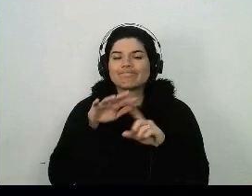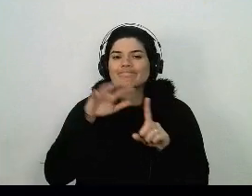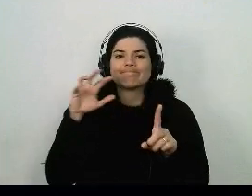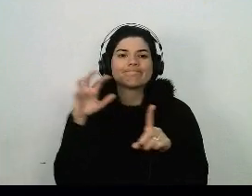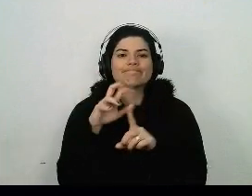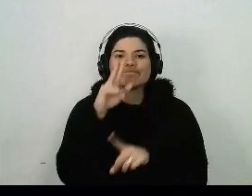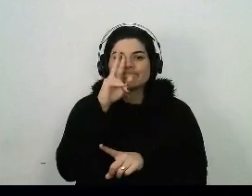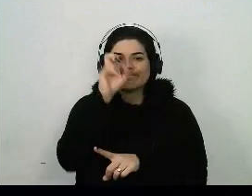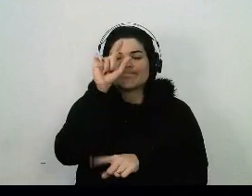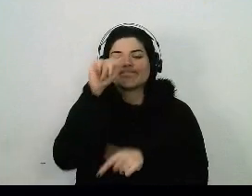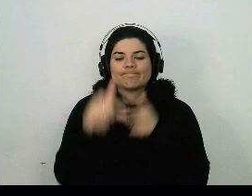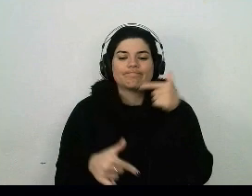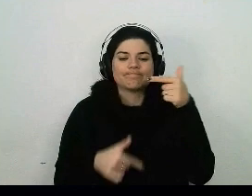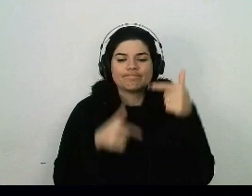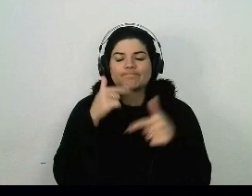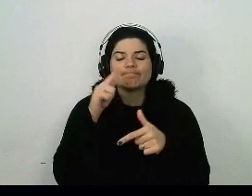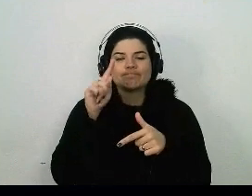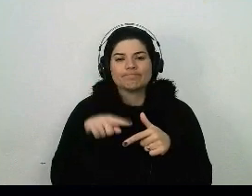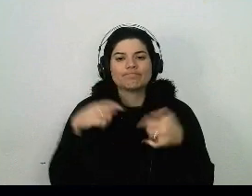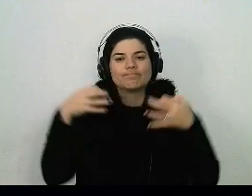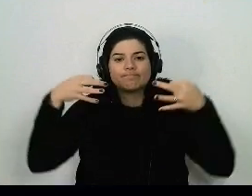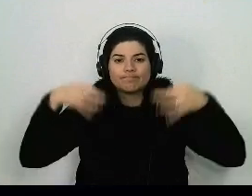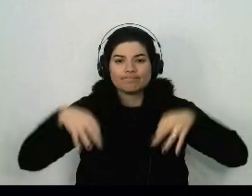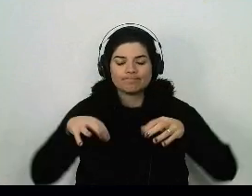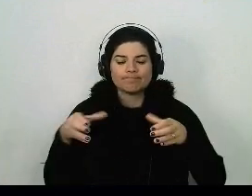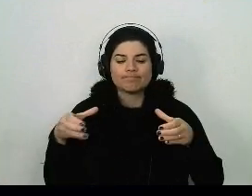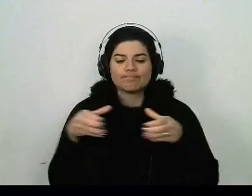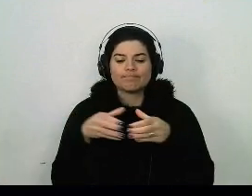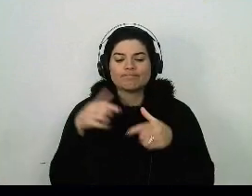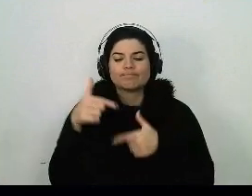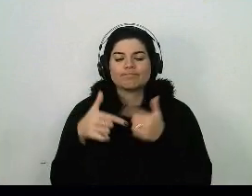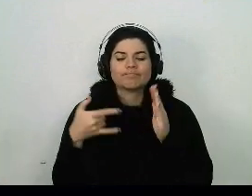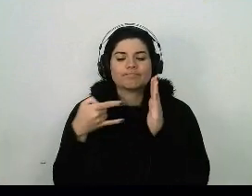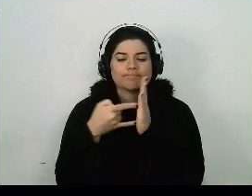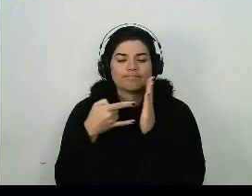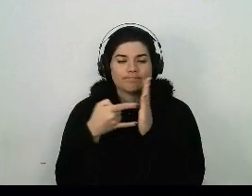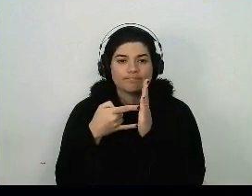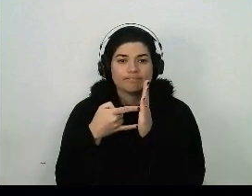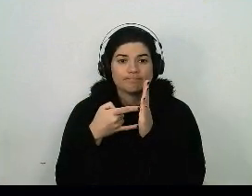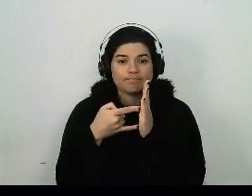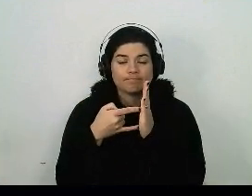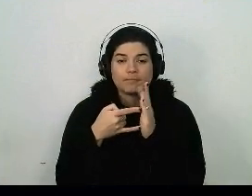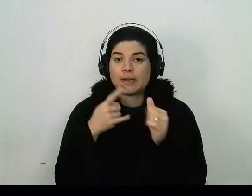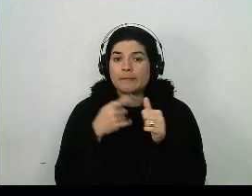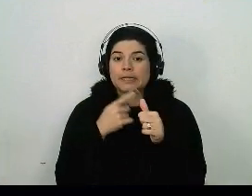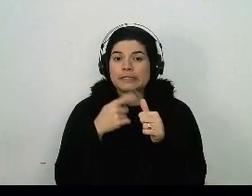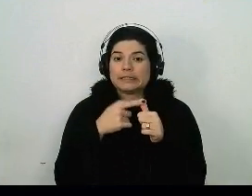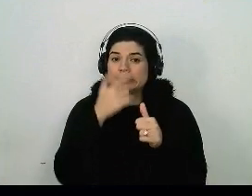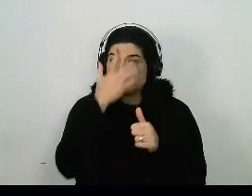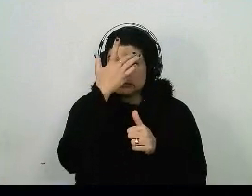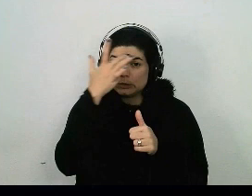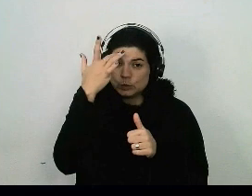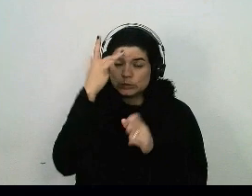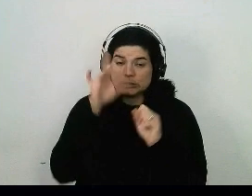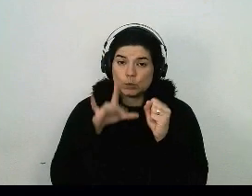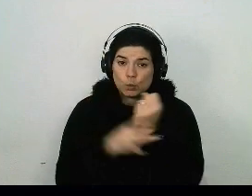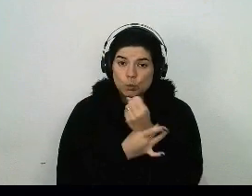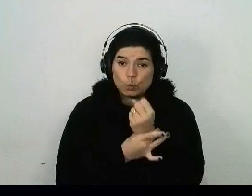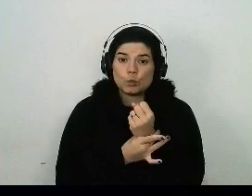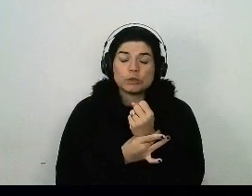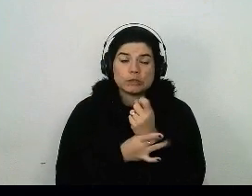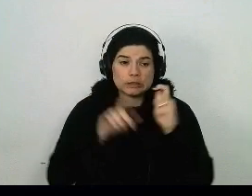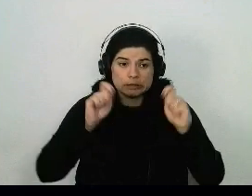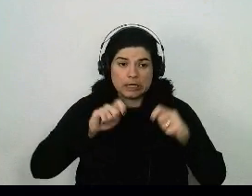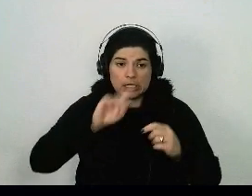na produtividade na eficácia de uma equipe de desenvolvimento a segurança psicológica a capacidade de confiarmos uns